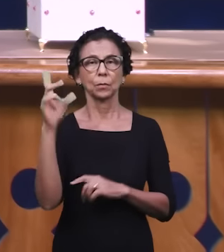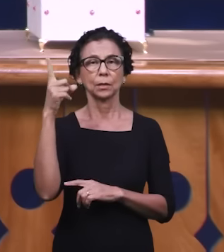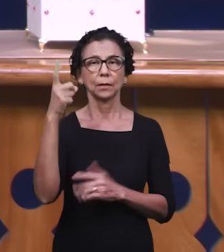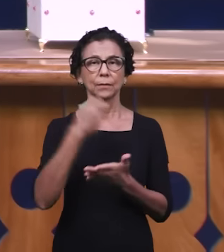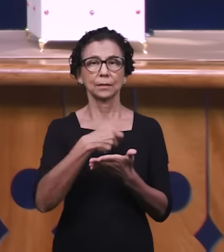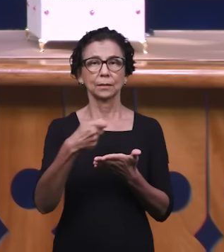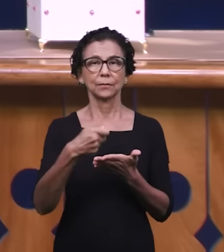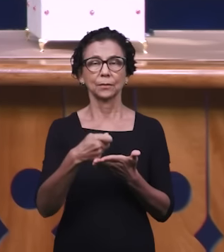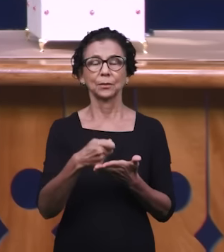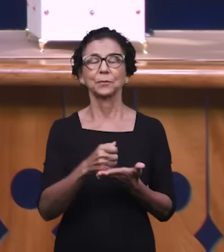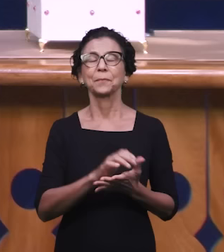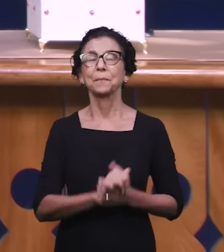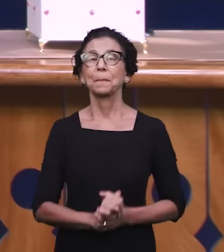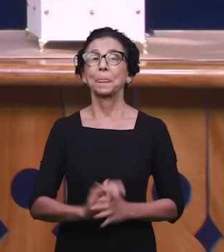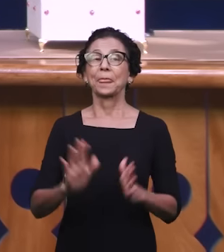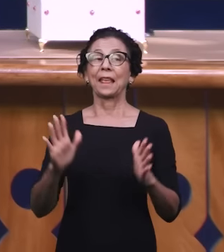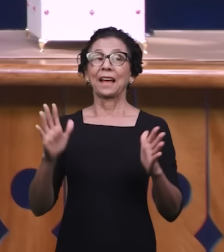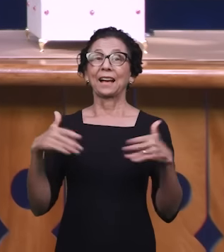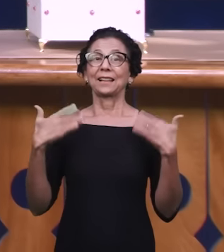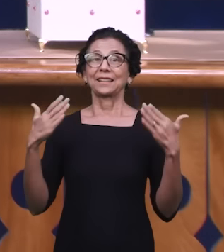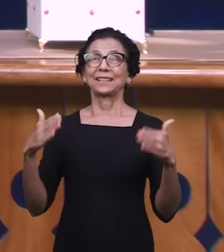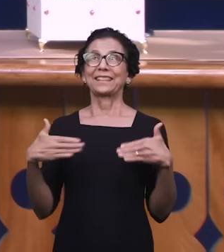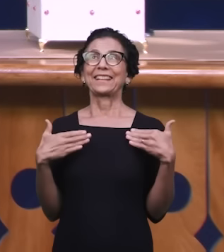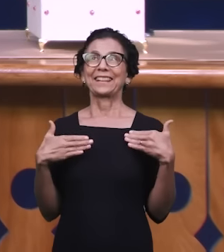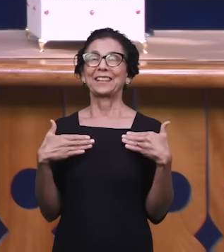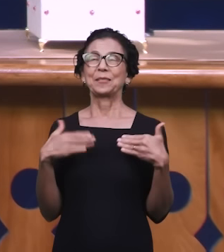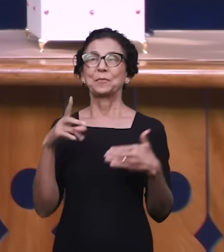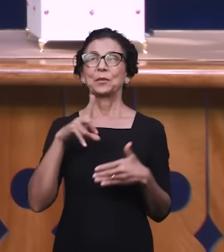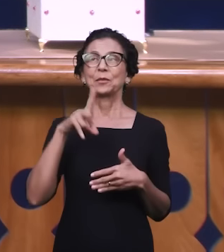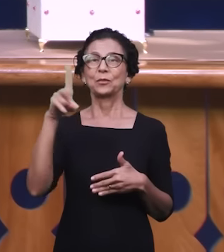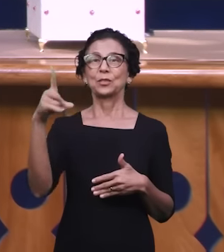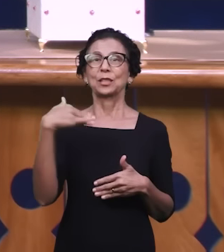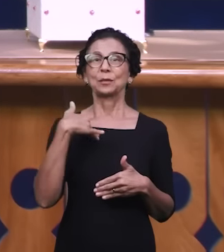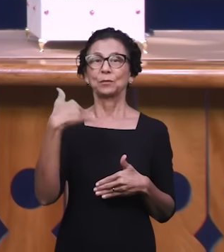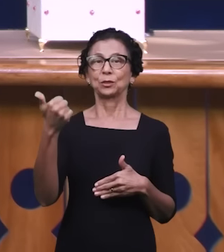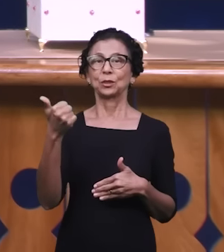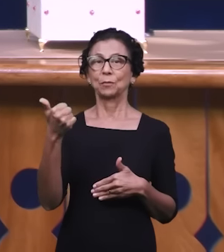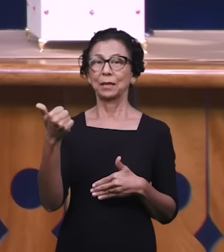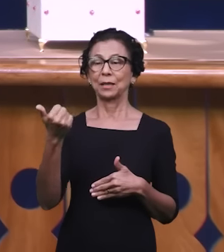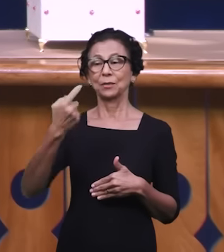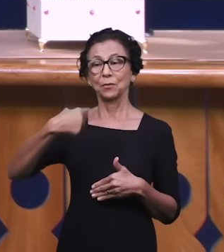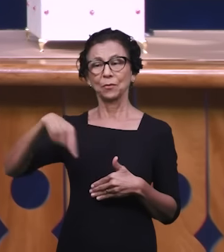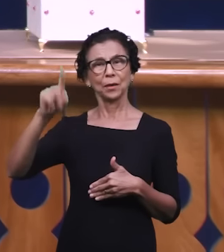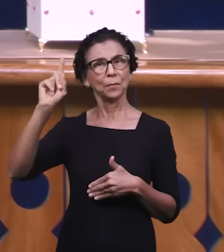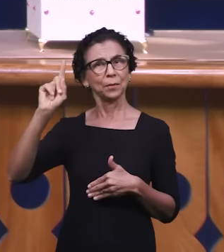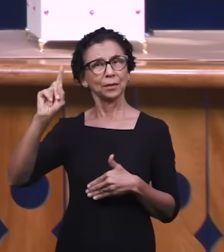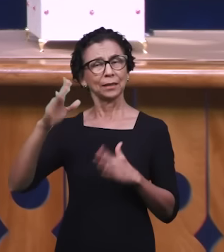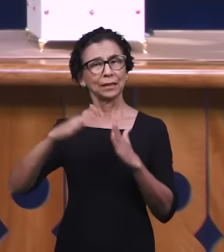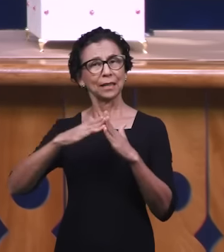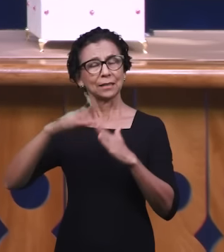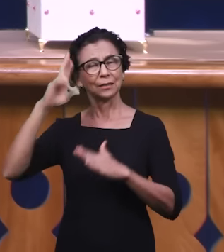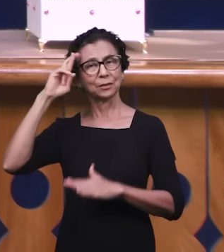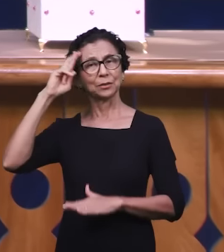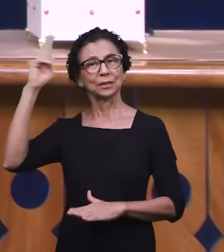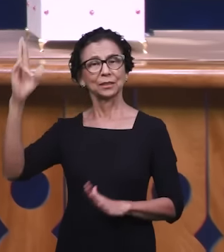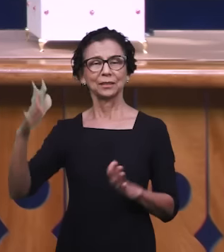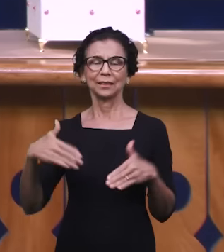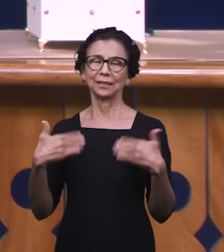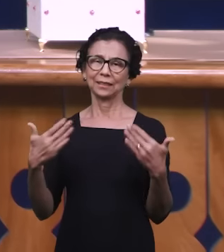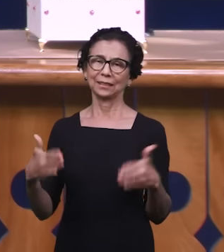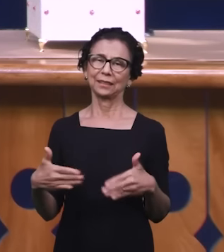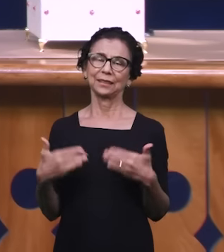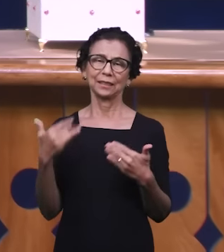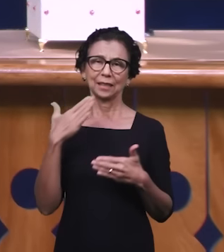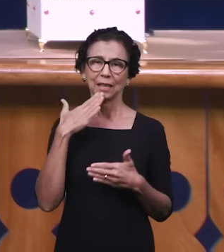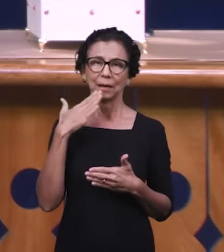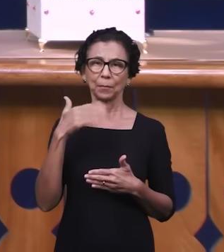disseram, vamos à casa do Senhor. A alegria é a mesma. Aquela alegria que Davi chega a colocar no Salmo é a